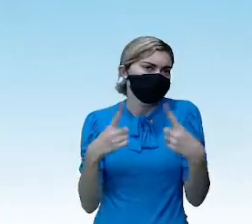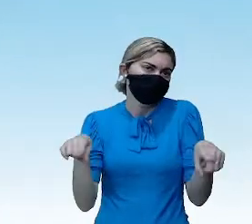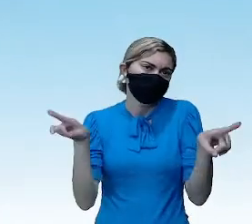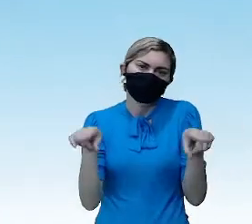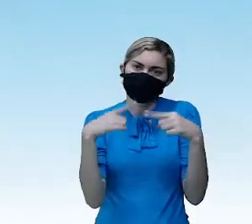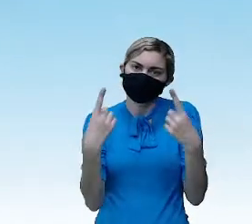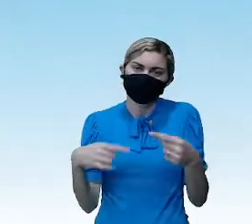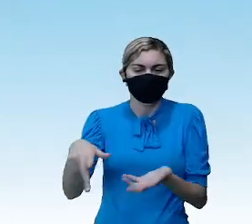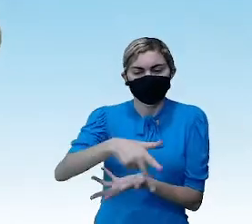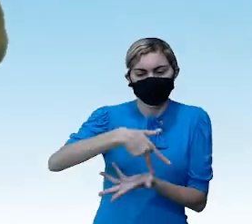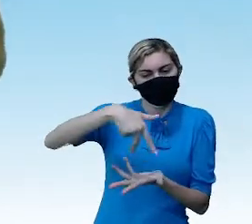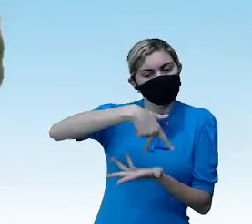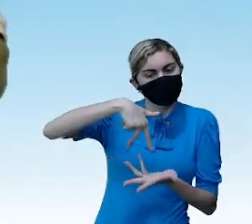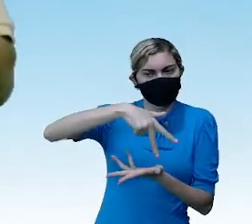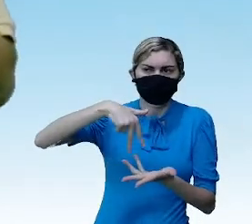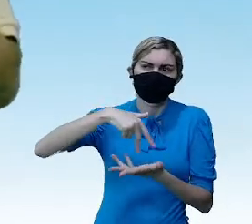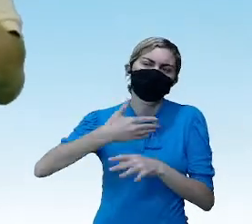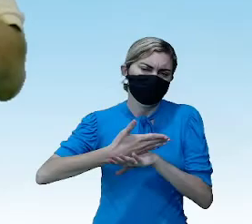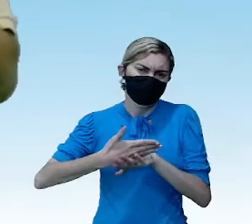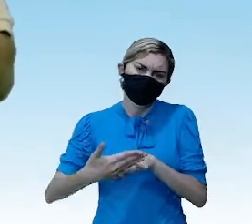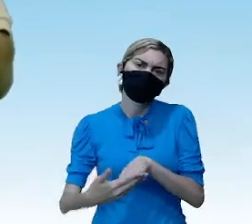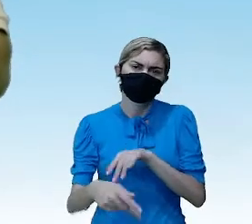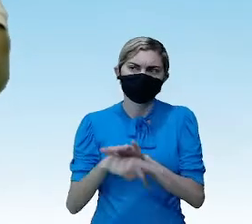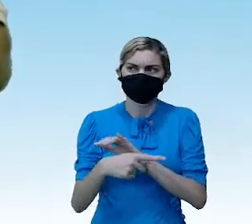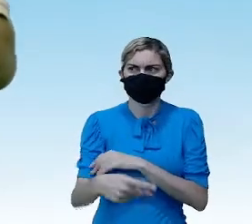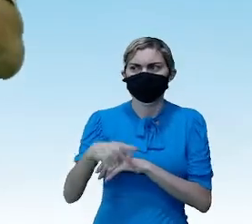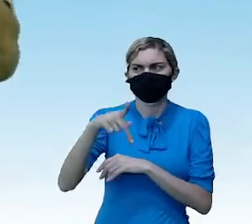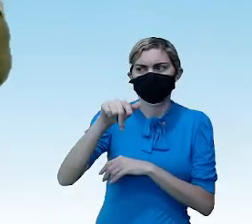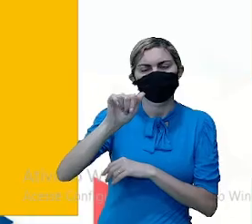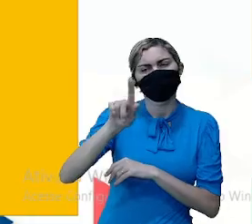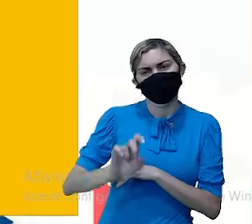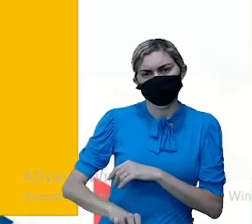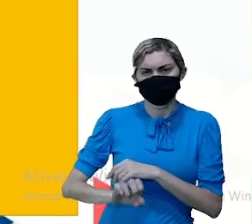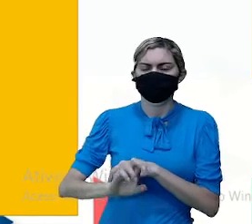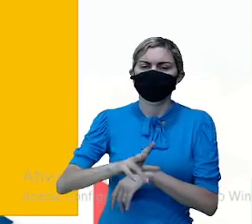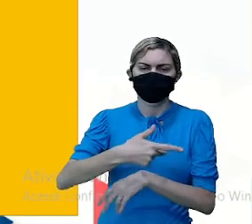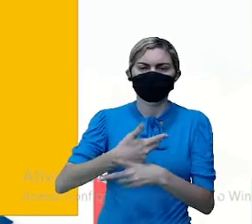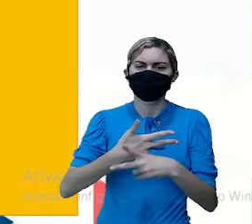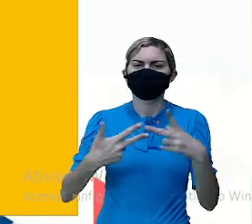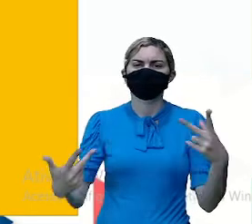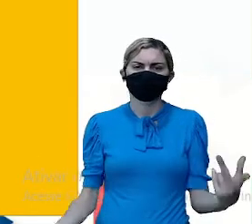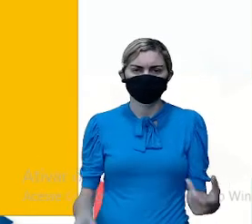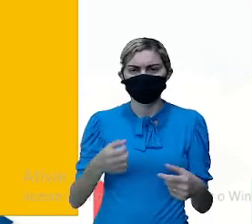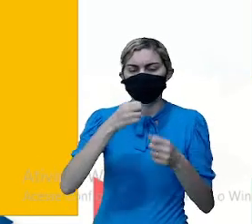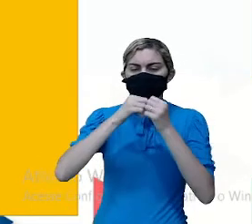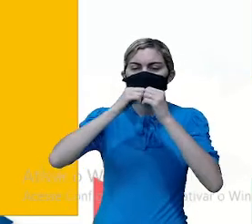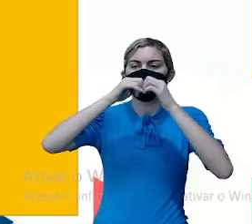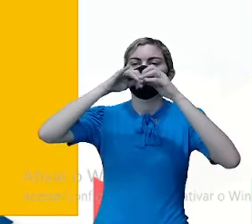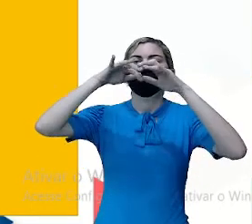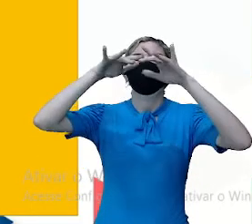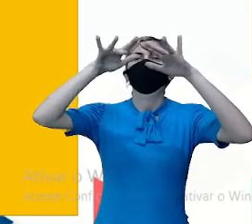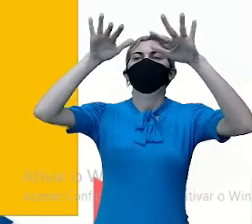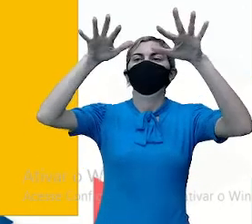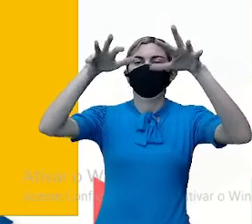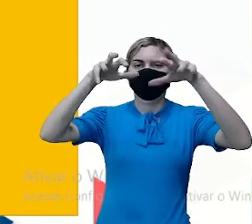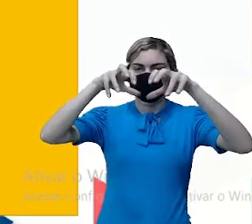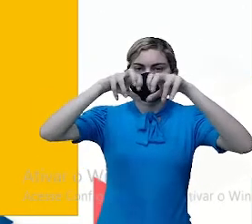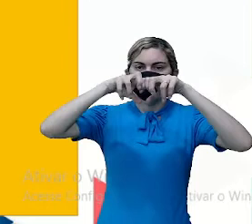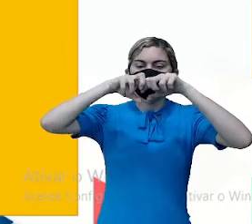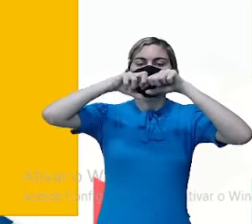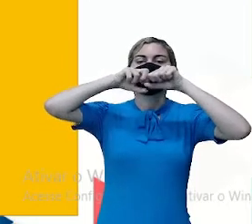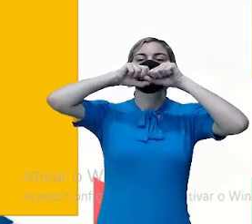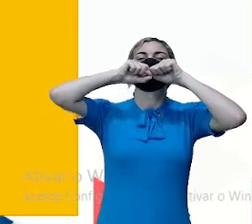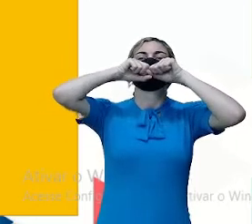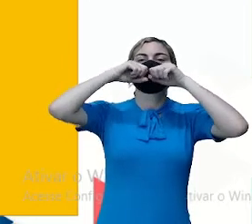e dança. É comum o pajé inalar grandes quantidades de fumaça para